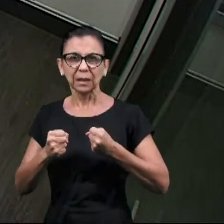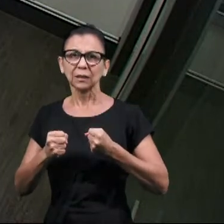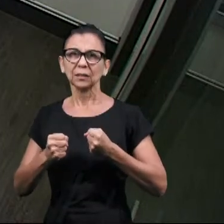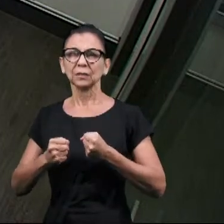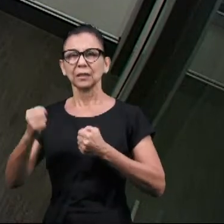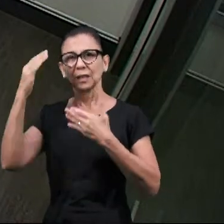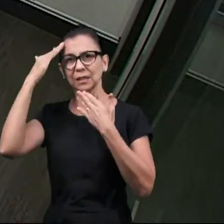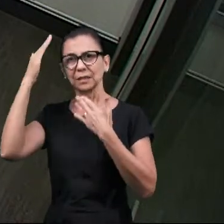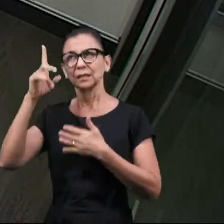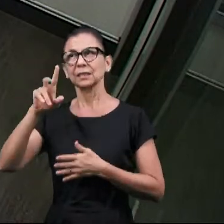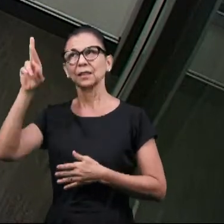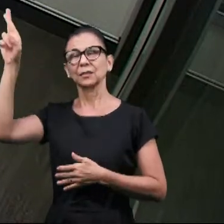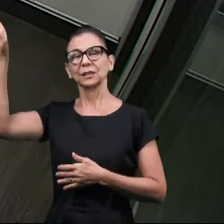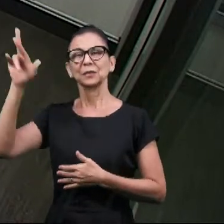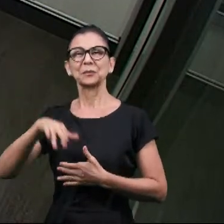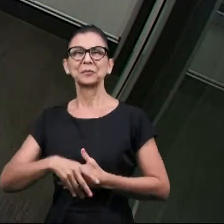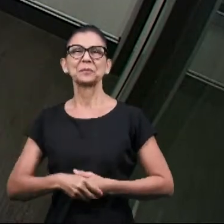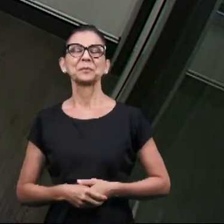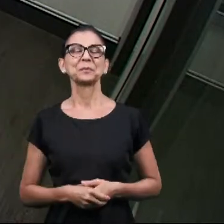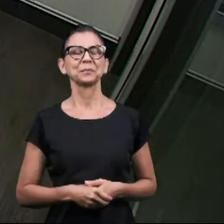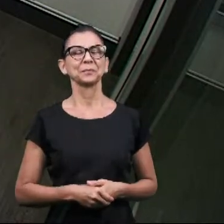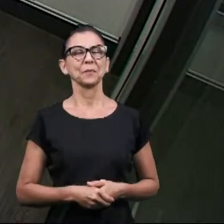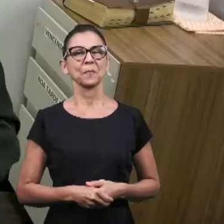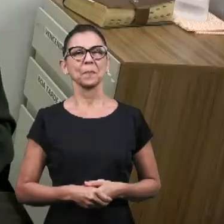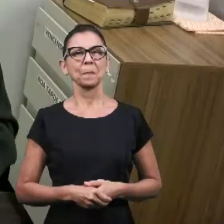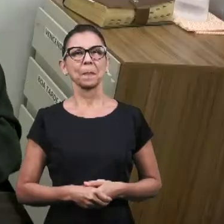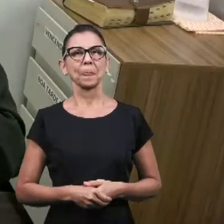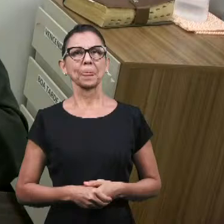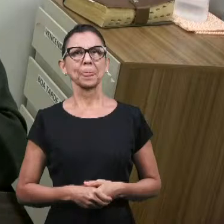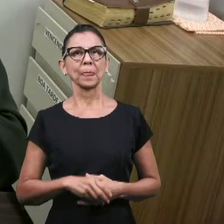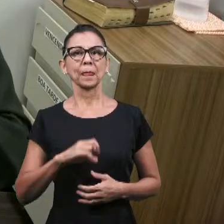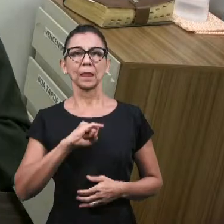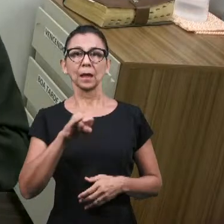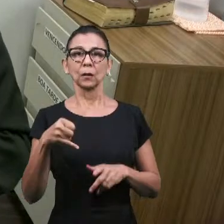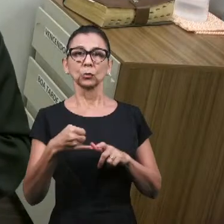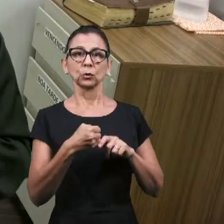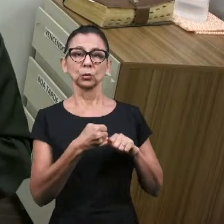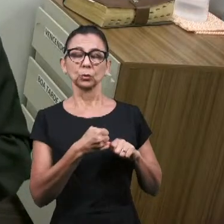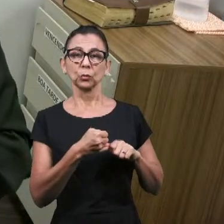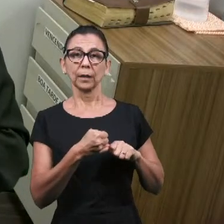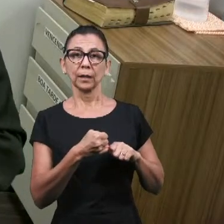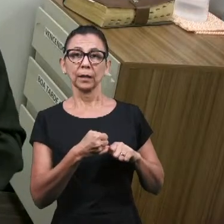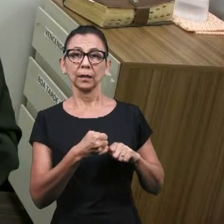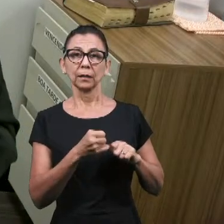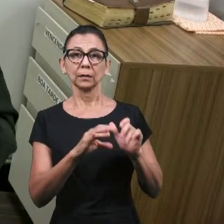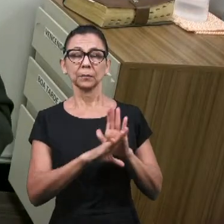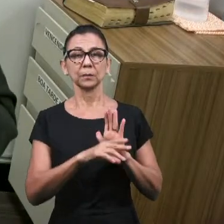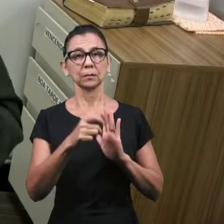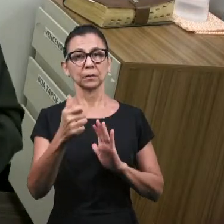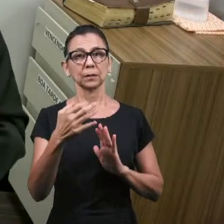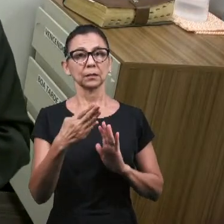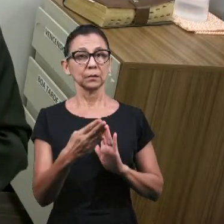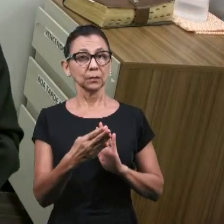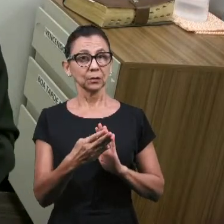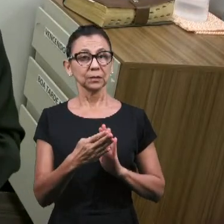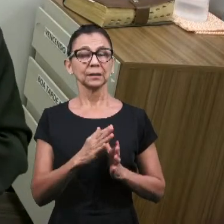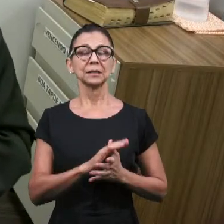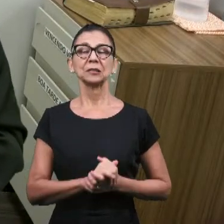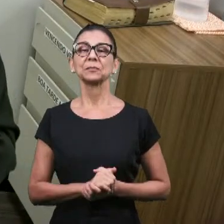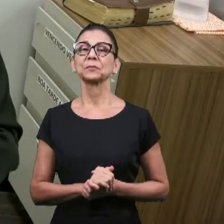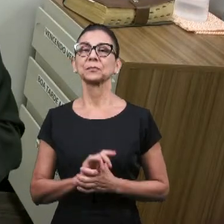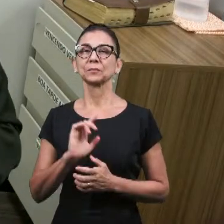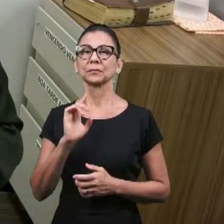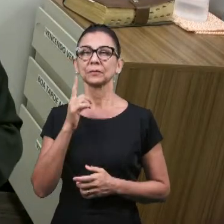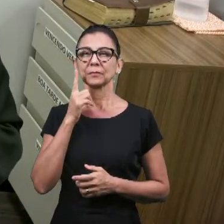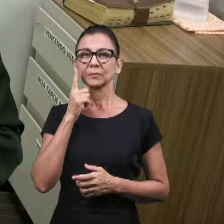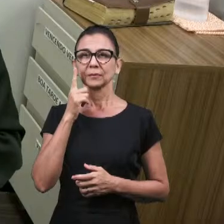Amém louvado seja o nome do nosso senhor Jesus Josué 14 não abre a sua Bíblia daqui a pouco né a palavra